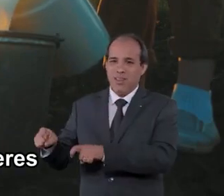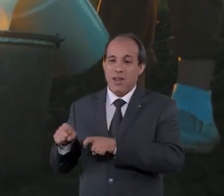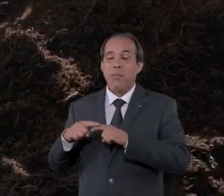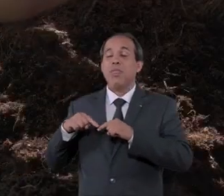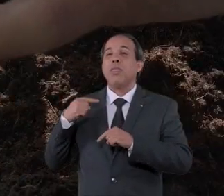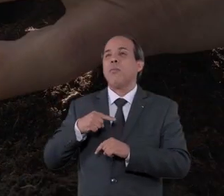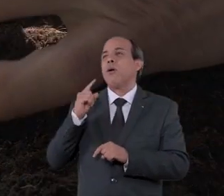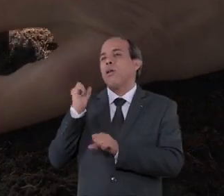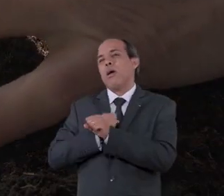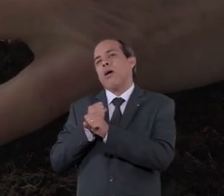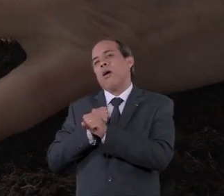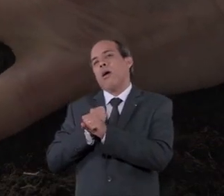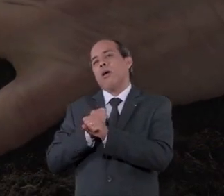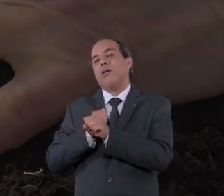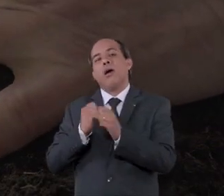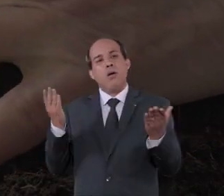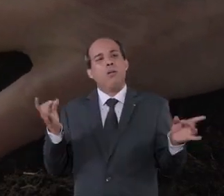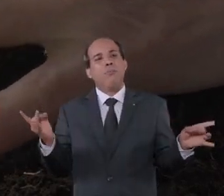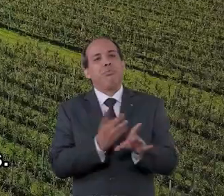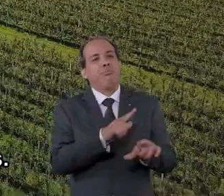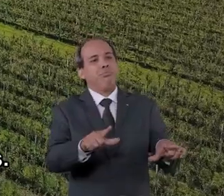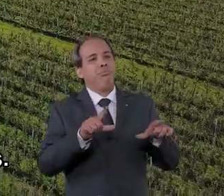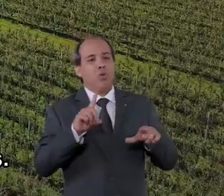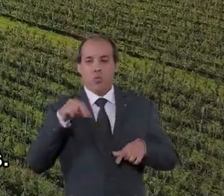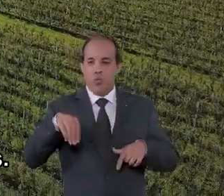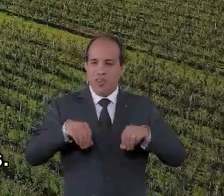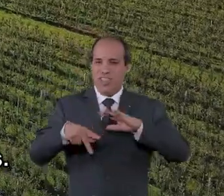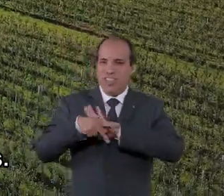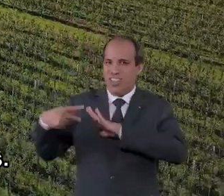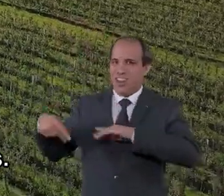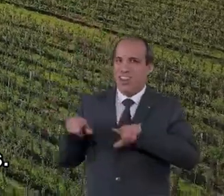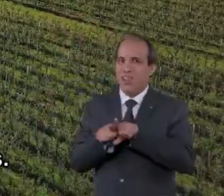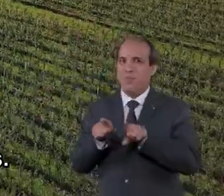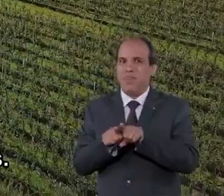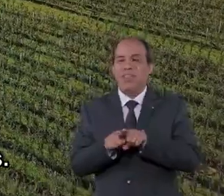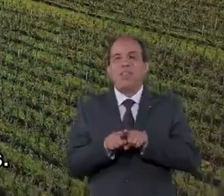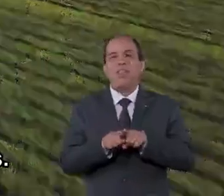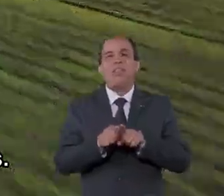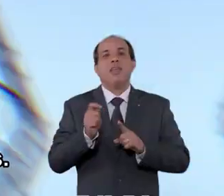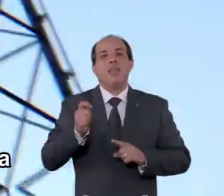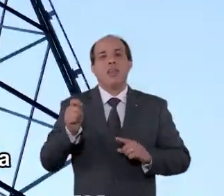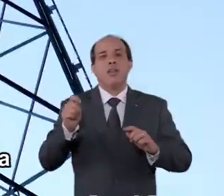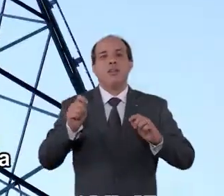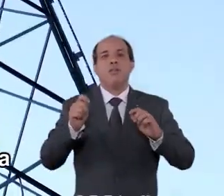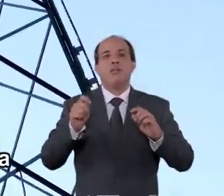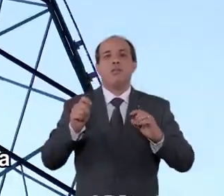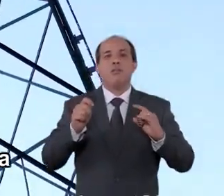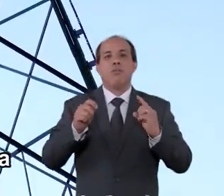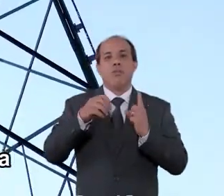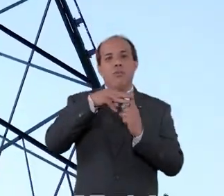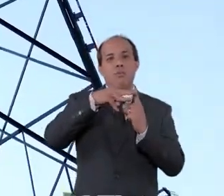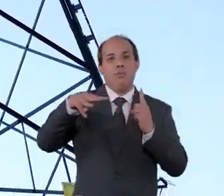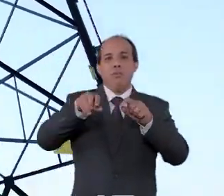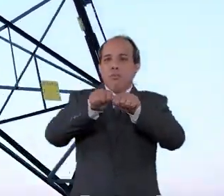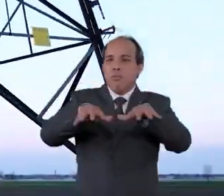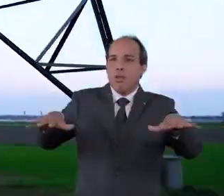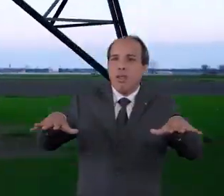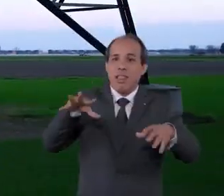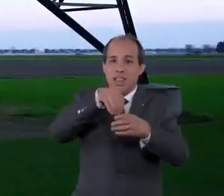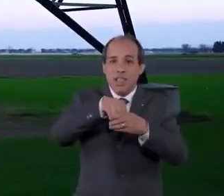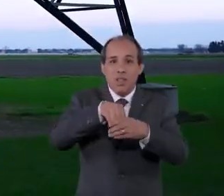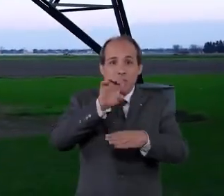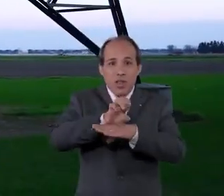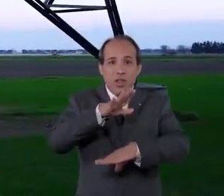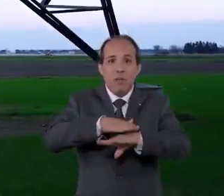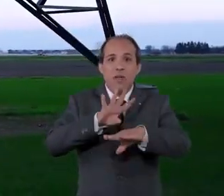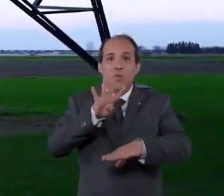homens e mulheres do campo que, depois de décadas, conquistaram o título de suas terras. Os leilões de transmissão de energia elétrica